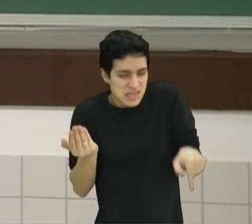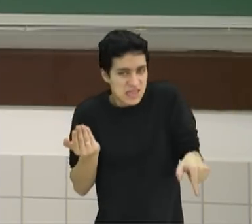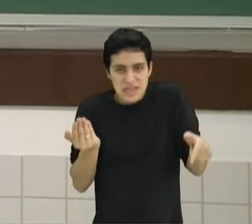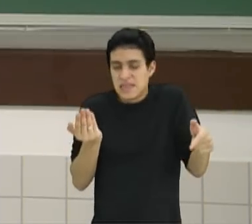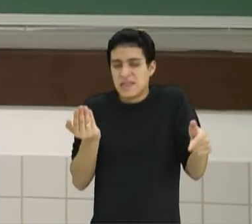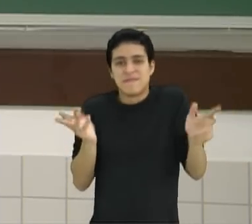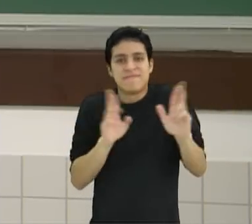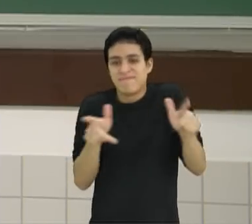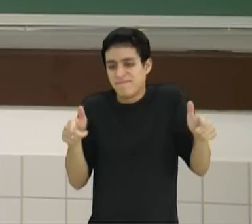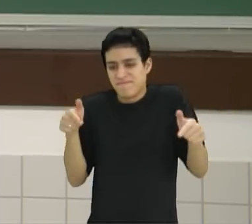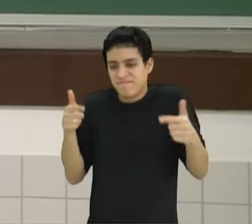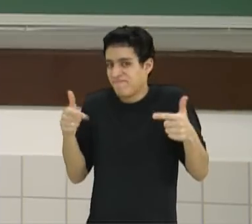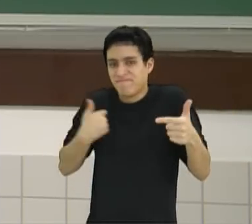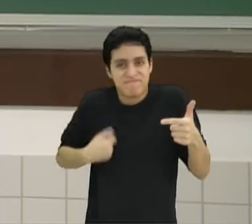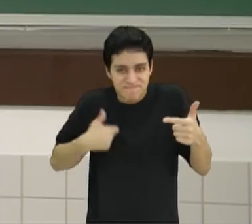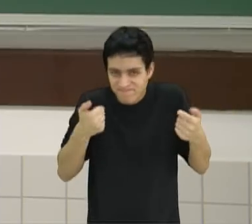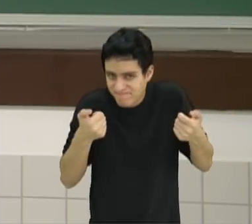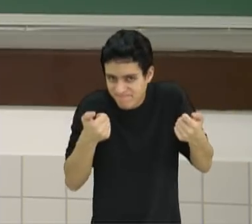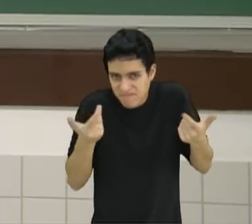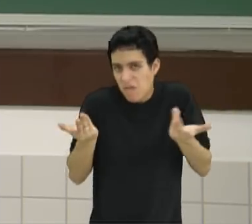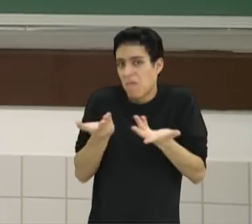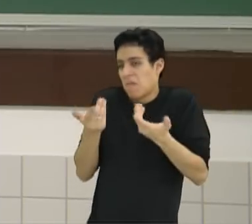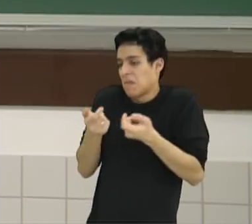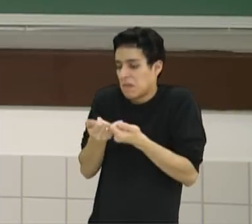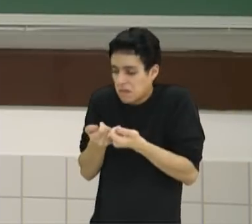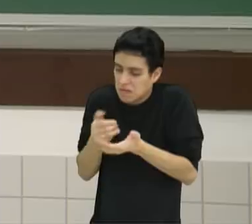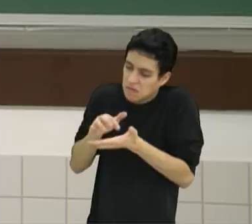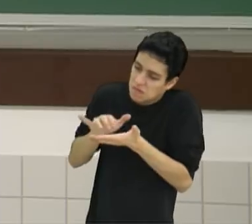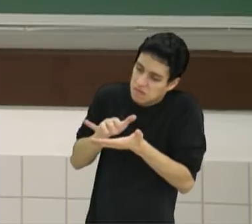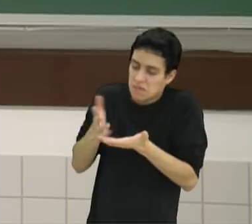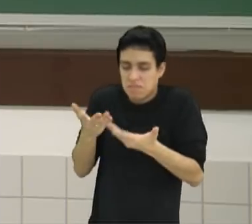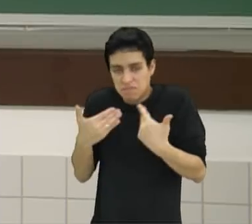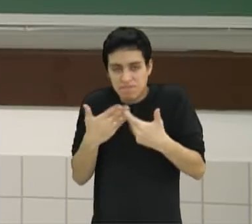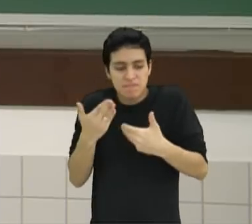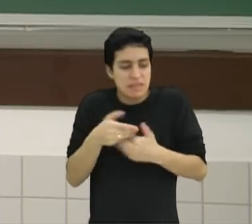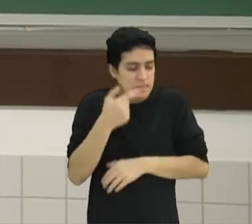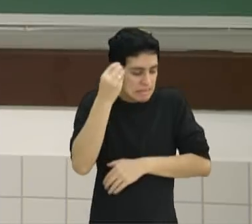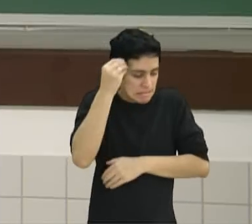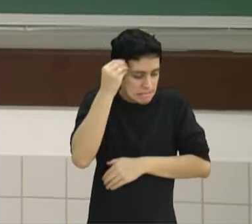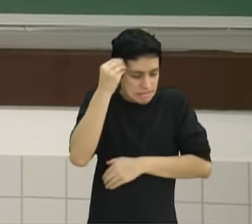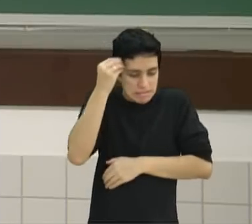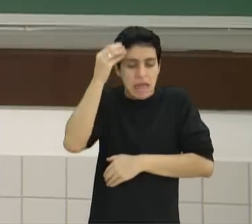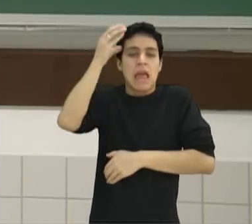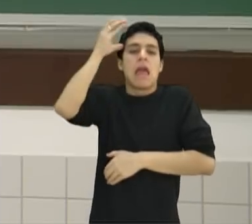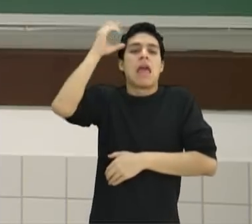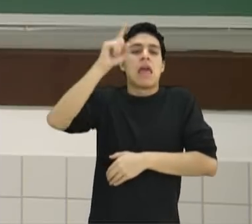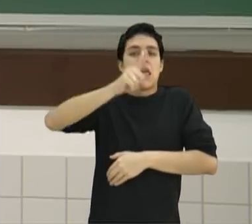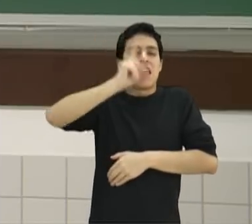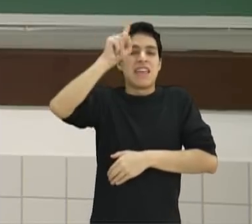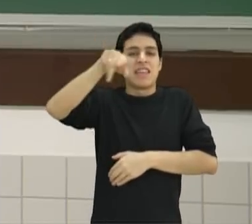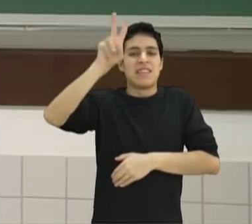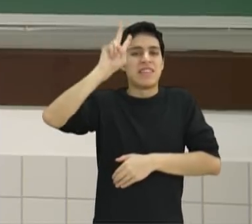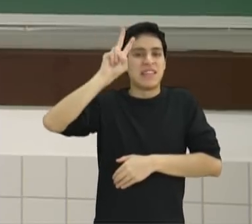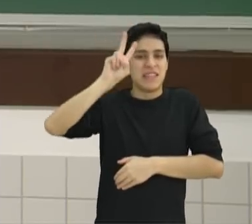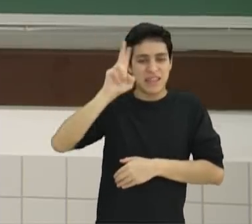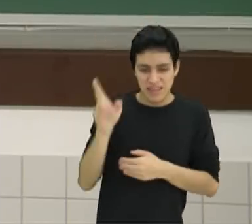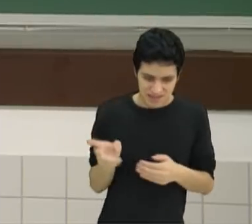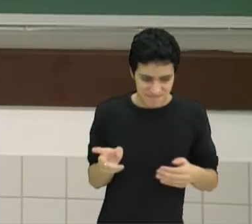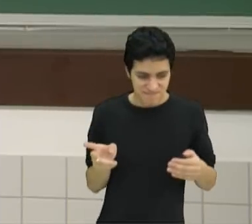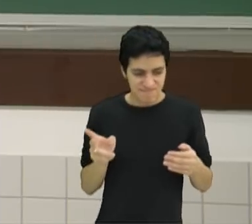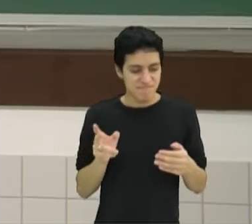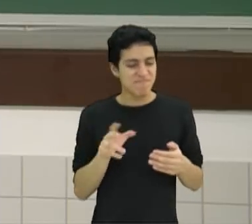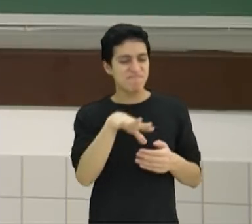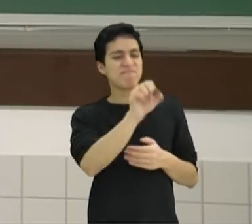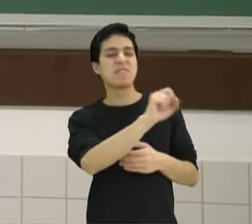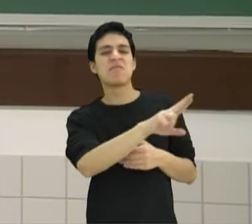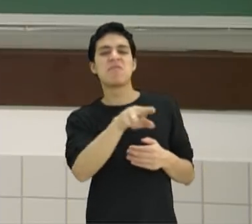existia nessa época. Então, para entreter, Lewis Carroll acabou criando uma história, baseada até no mesmo nome de uma